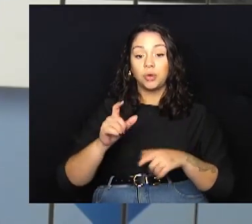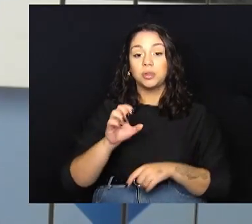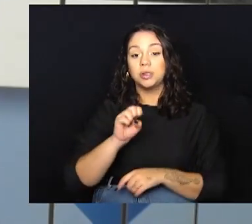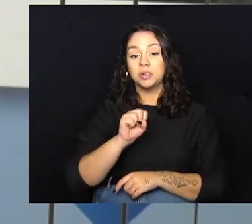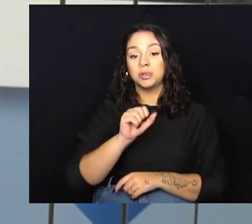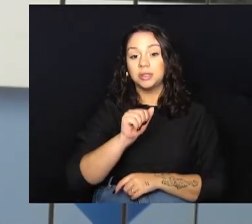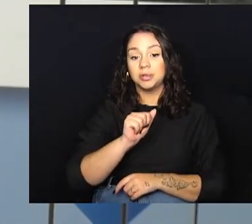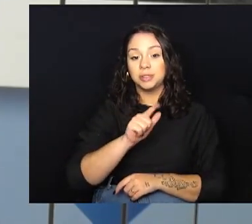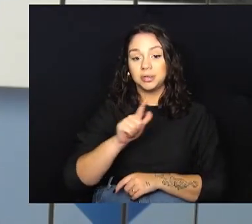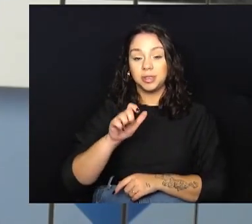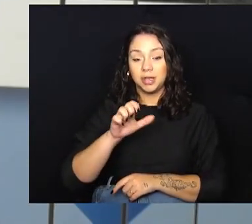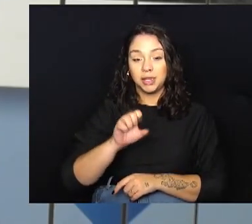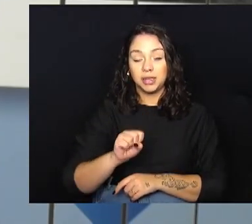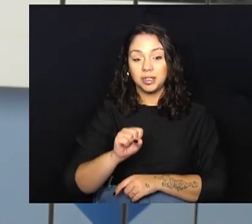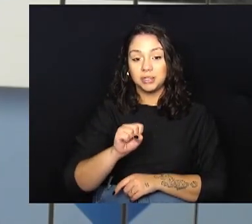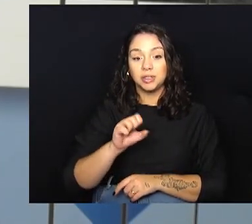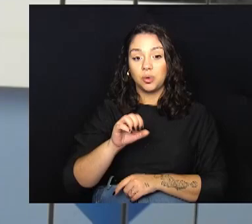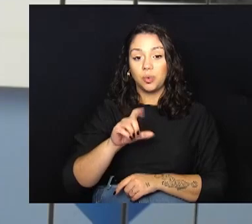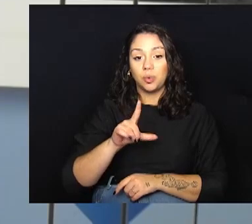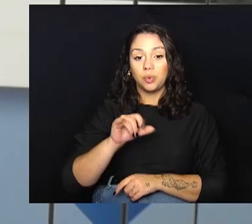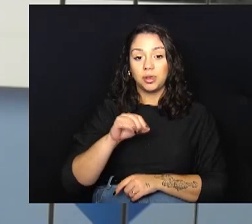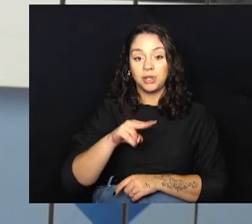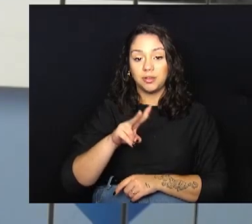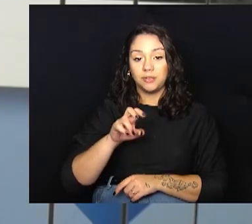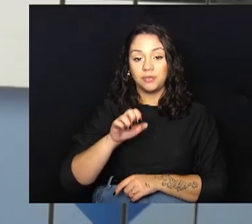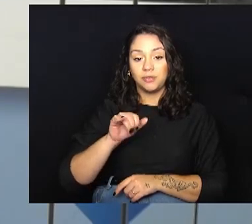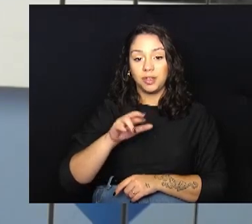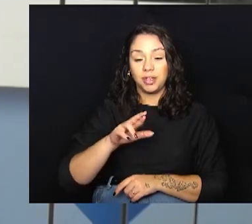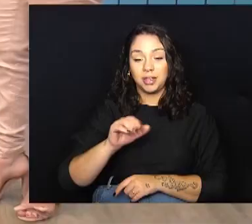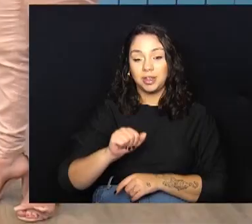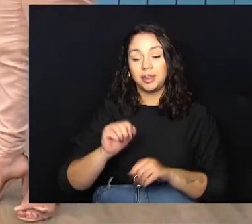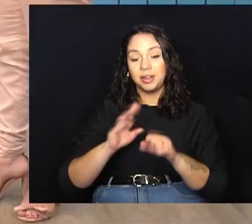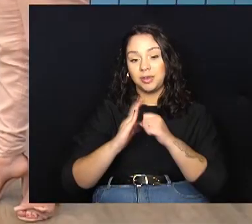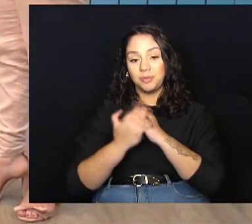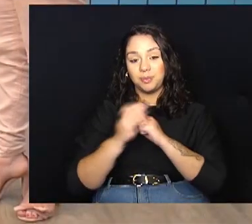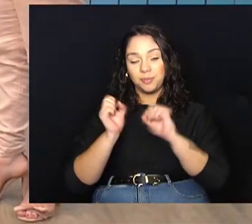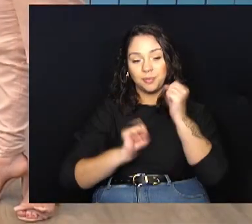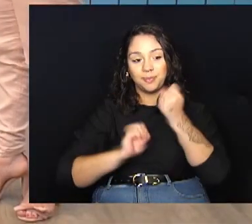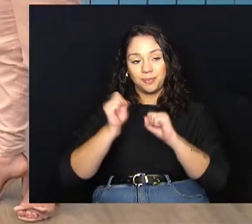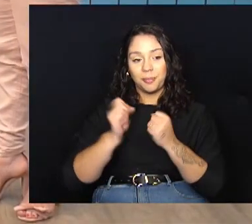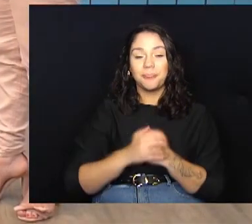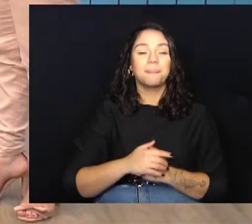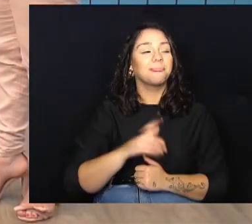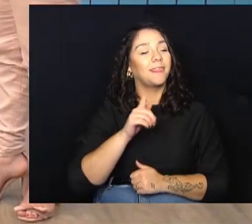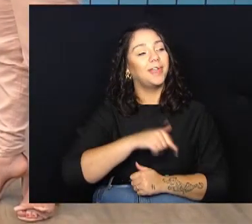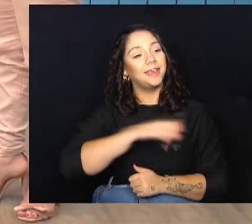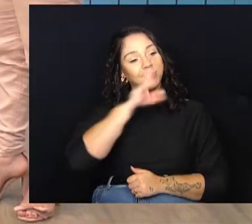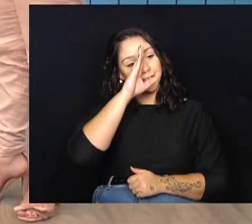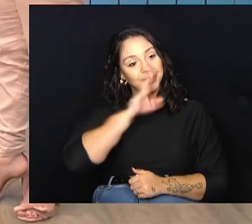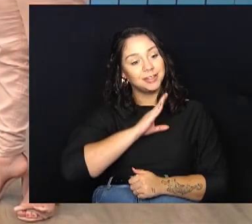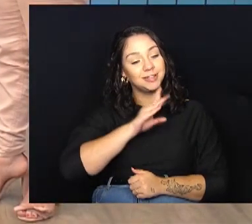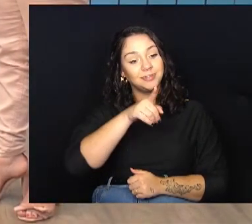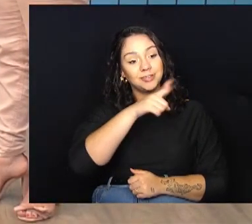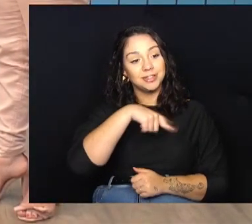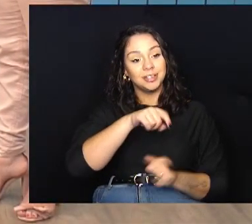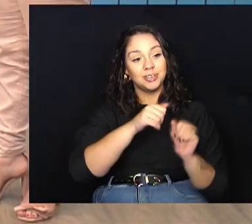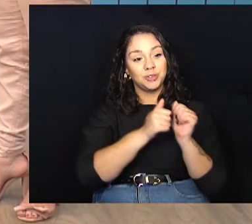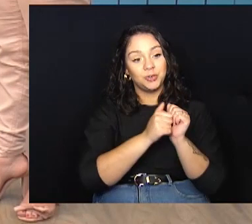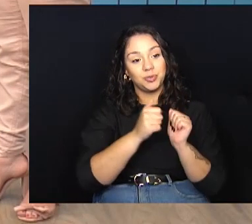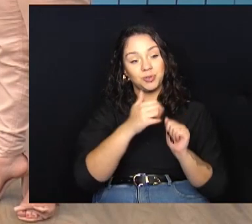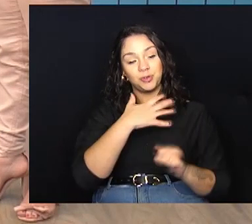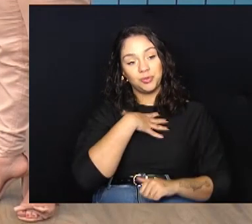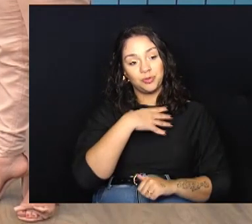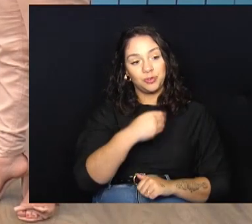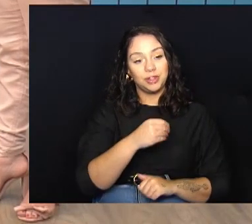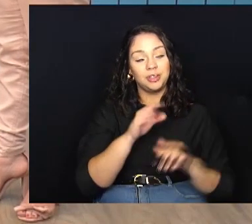Oliveira 1028 na Vila Industrial opção gratuita então para você ir com a sua criança aí com o